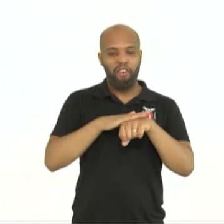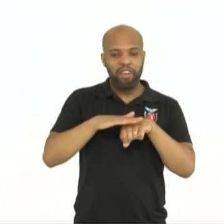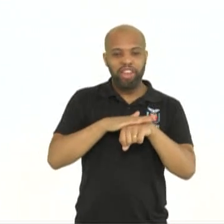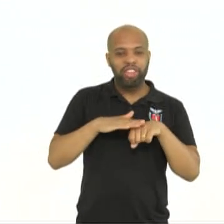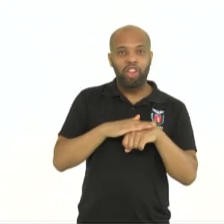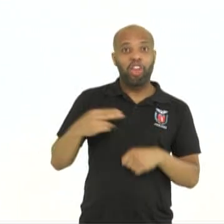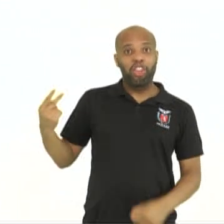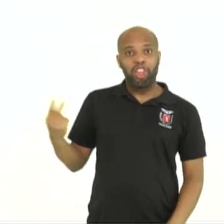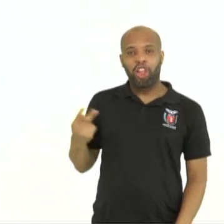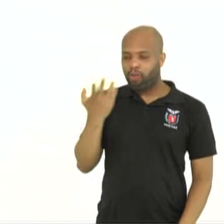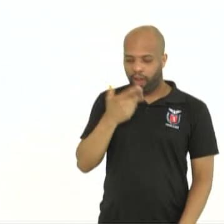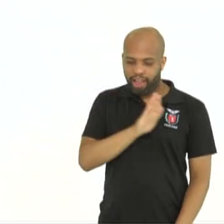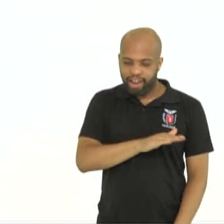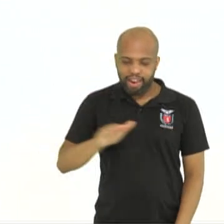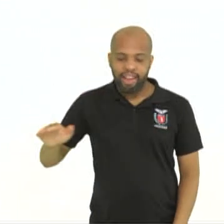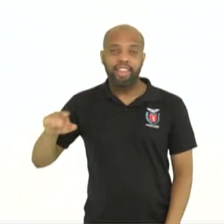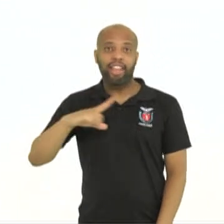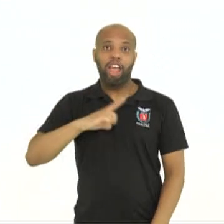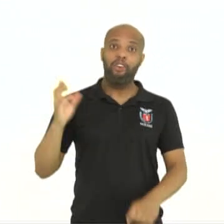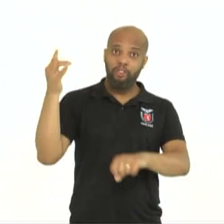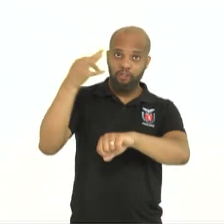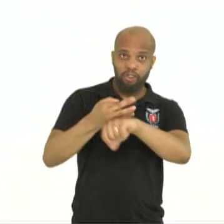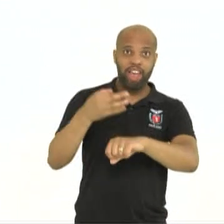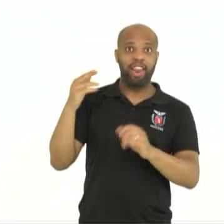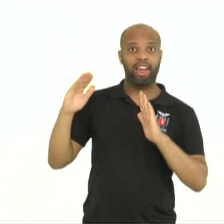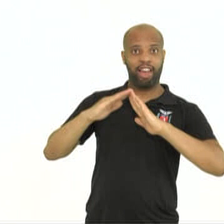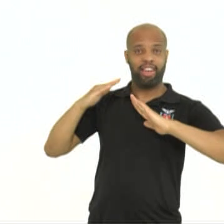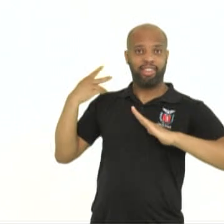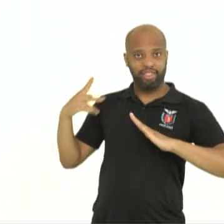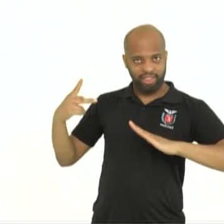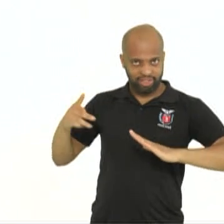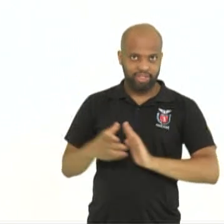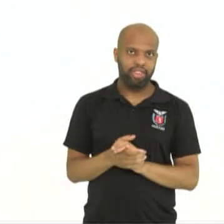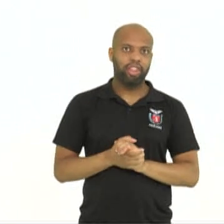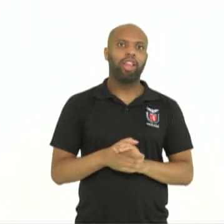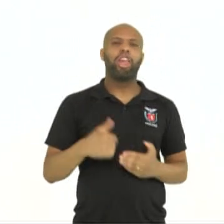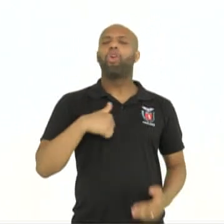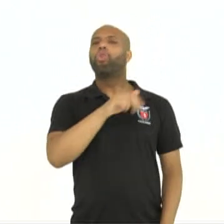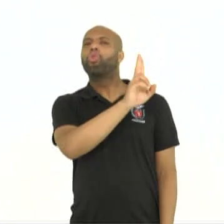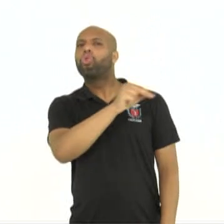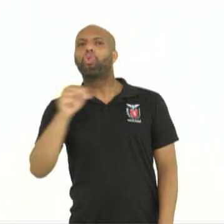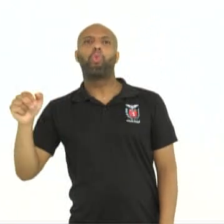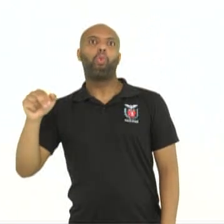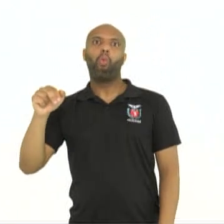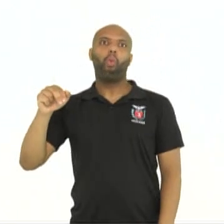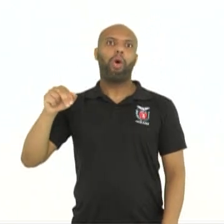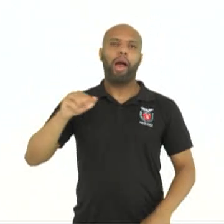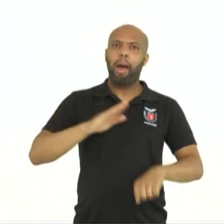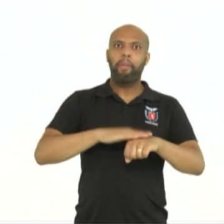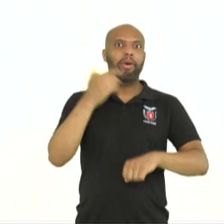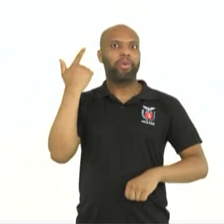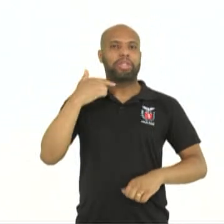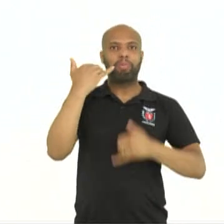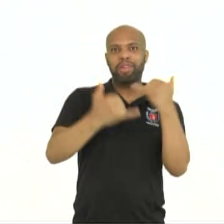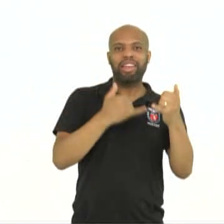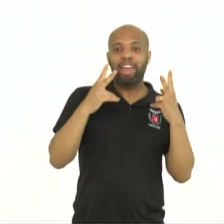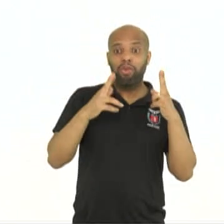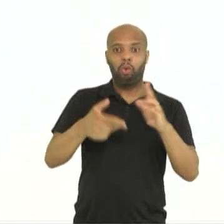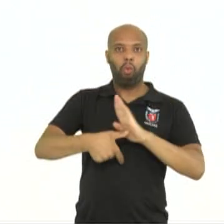muito pequenas e eu passava as férias em sua casa. Nunca brincamos tanto quanto naqueles